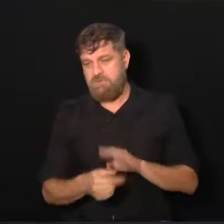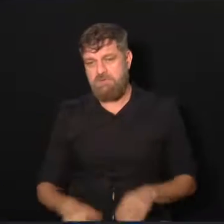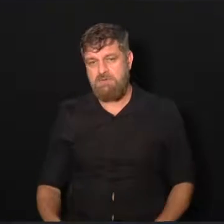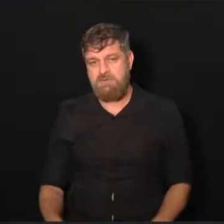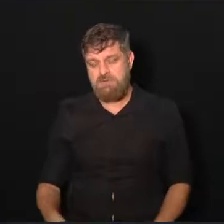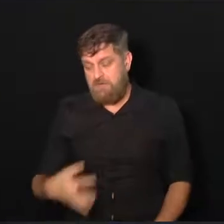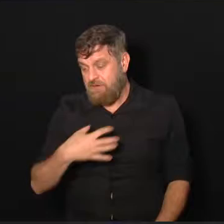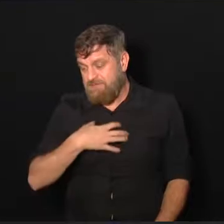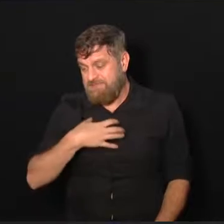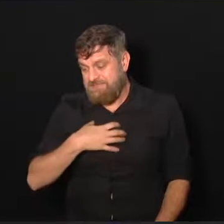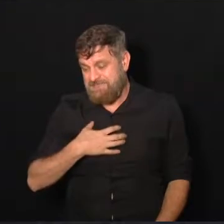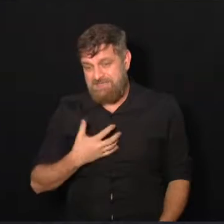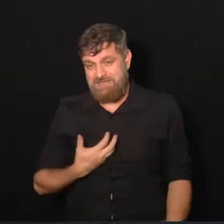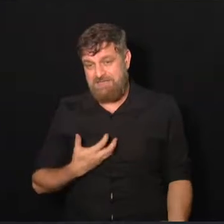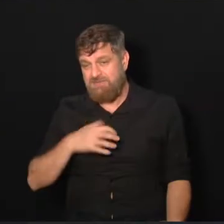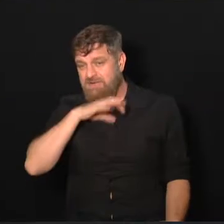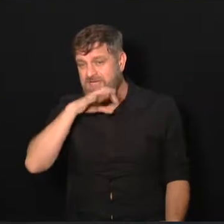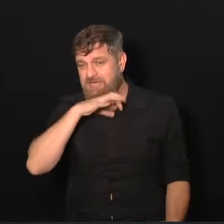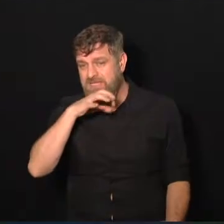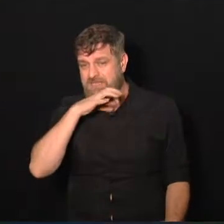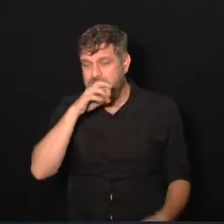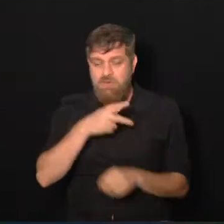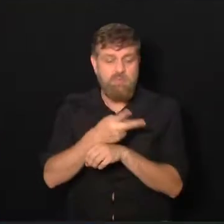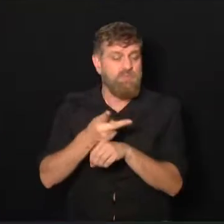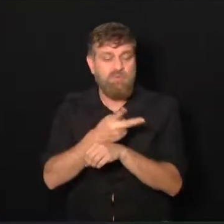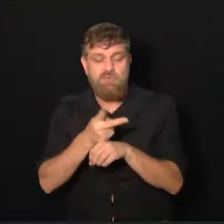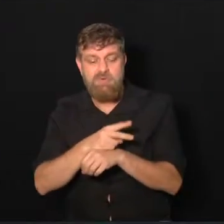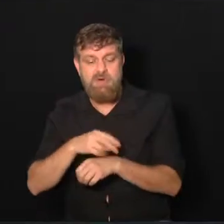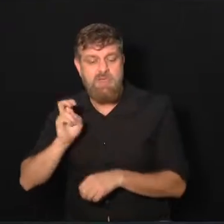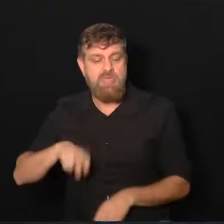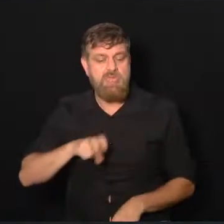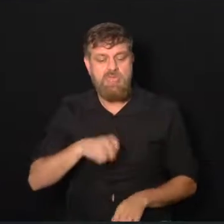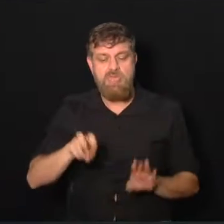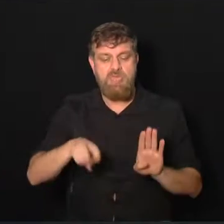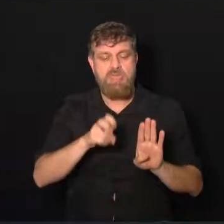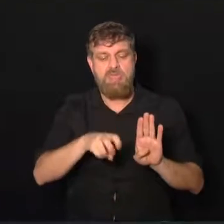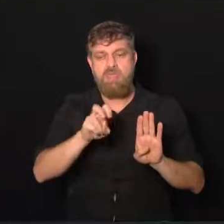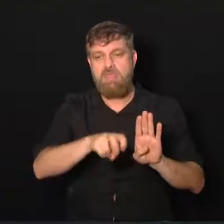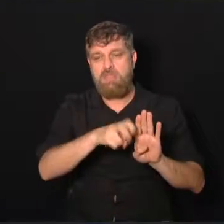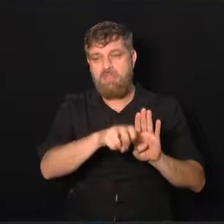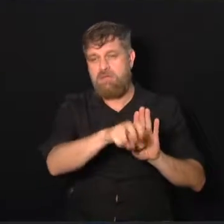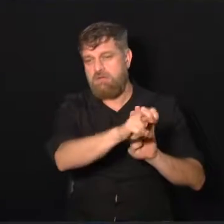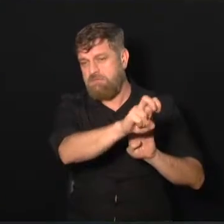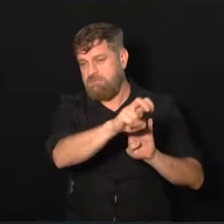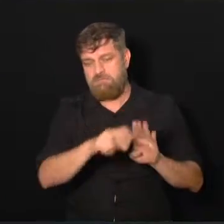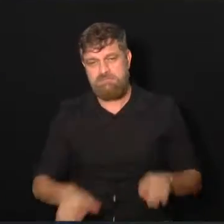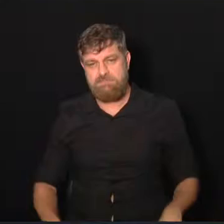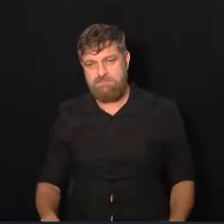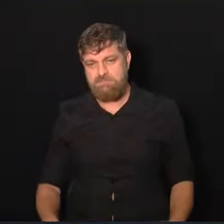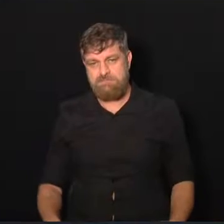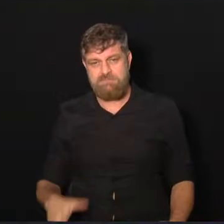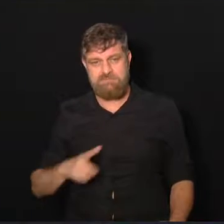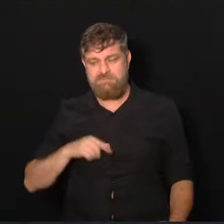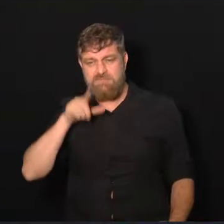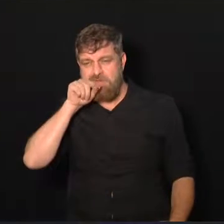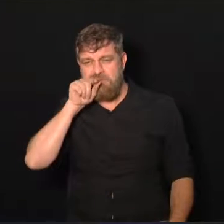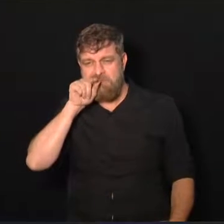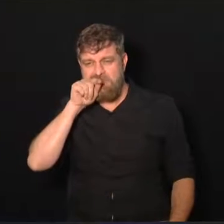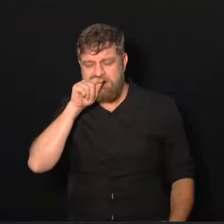do animal buscar essa saída, buscar andar, caminhar, correr. Entendeu? Então, do passarinho,